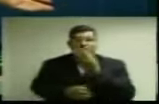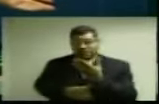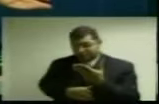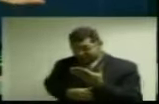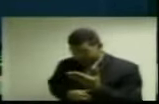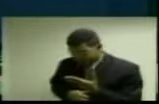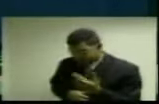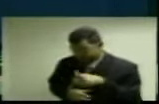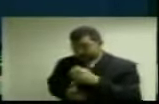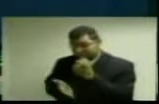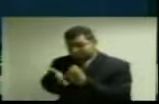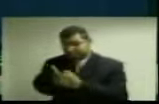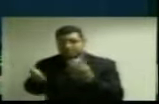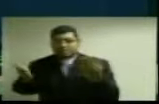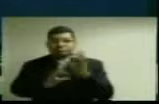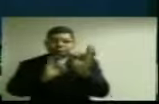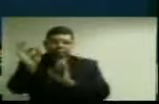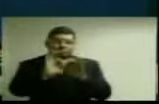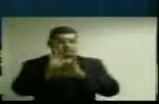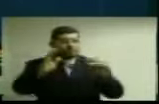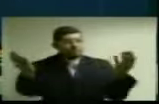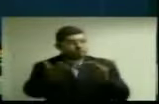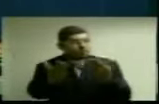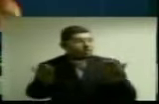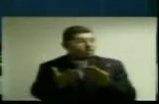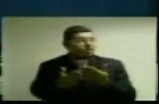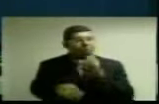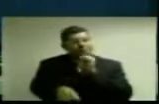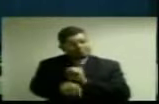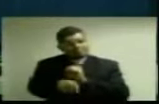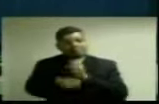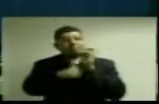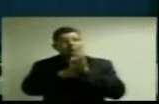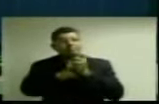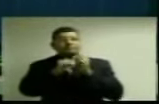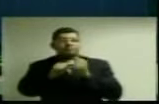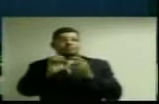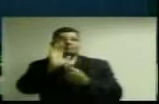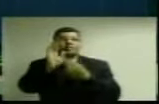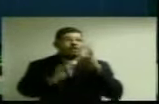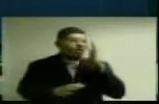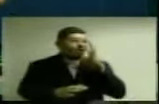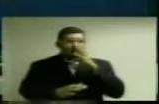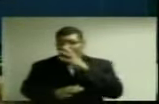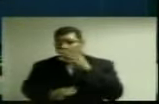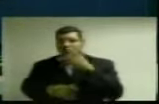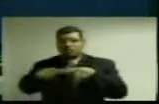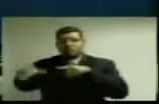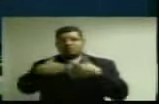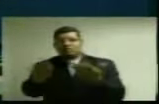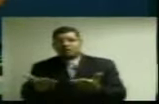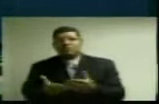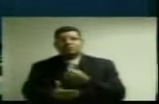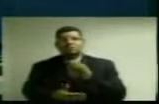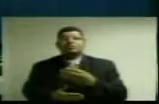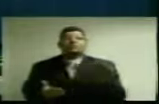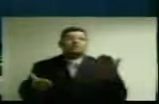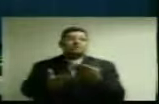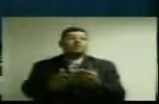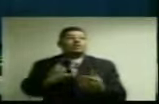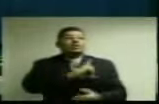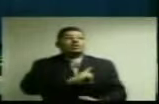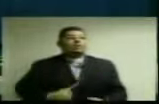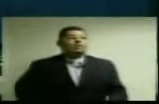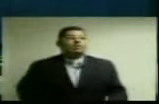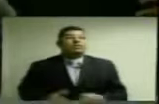Portanto, estou protocolando o projeto de lei hoje. Espero que esta casa possa apreciar com a maior brevidade possível.